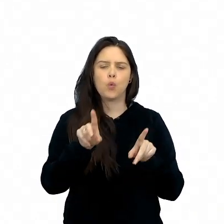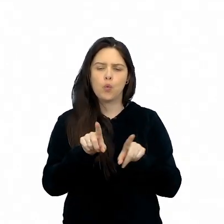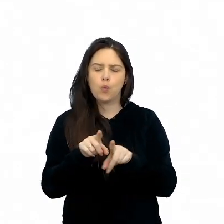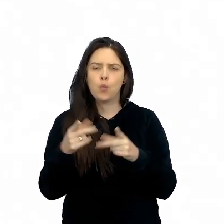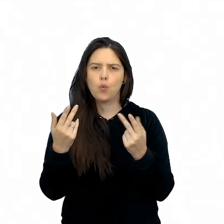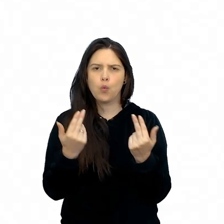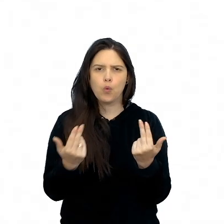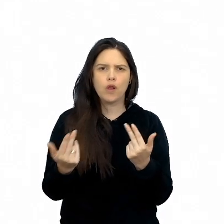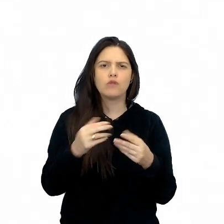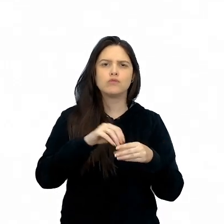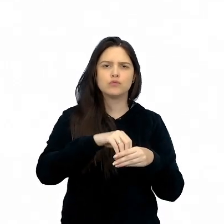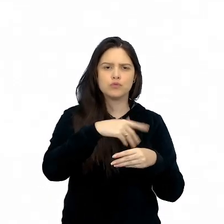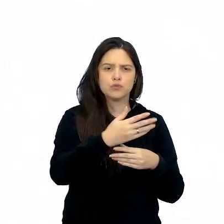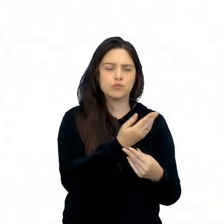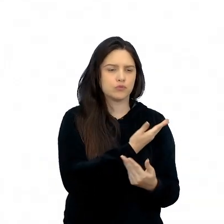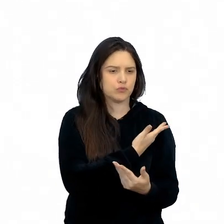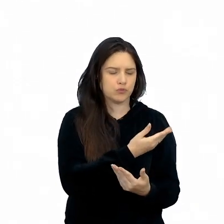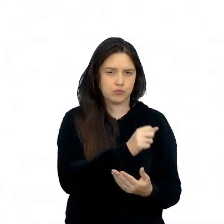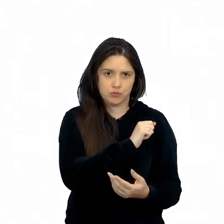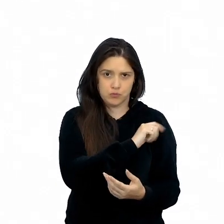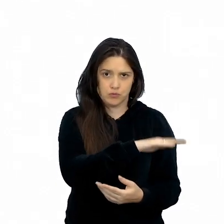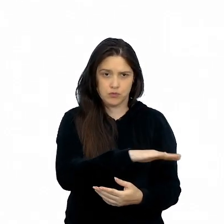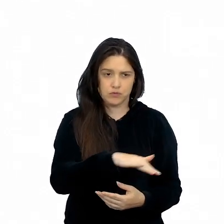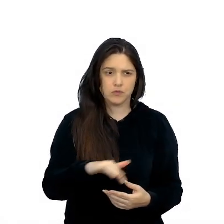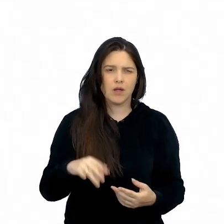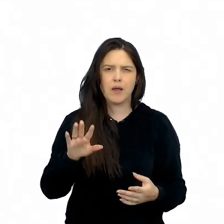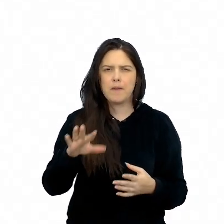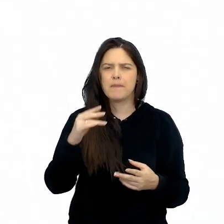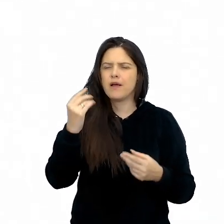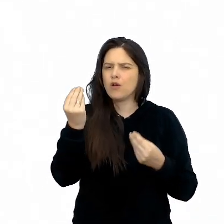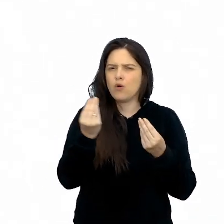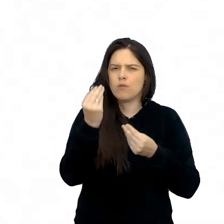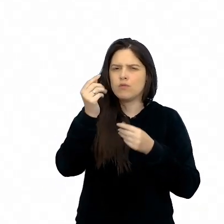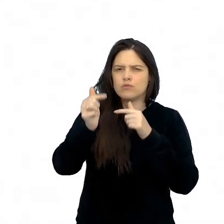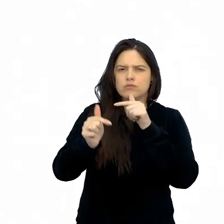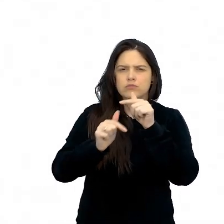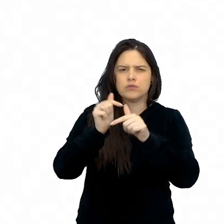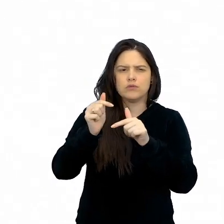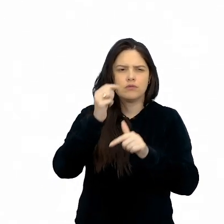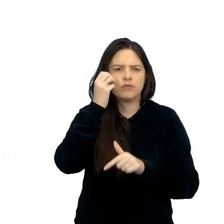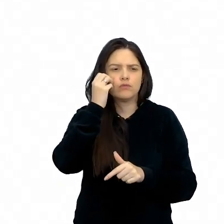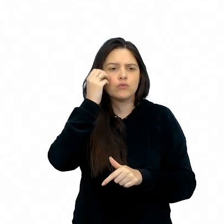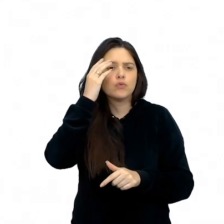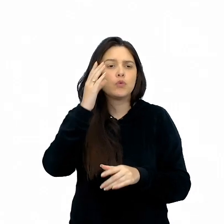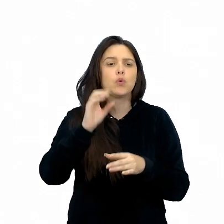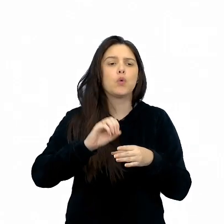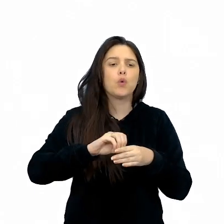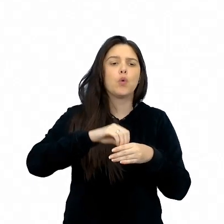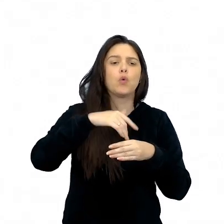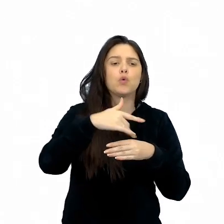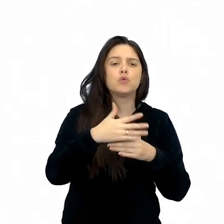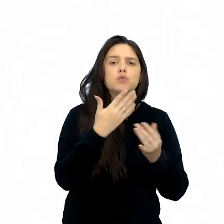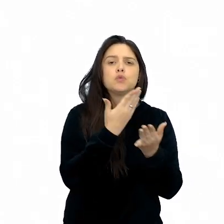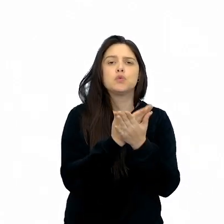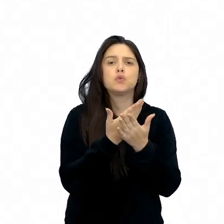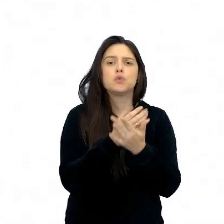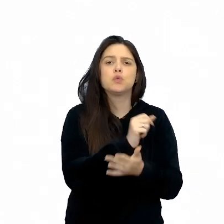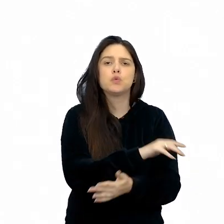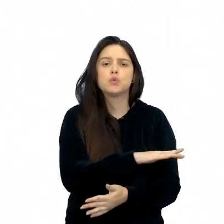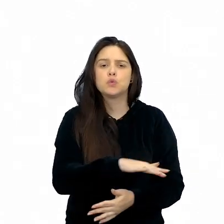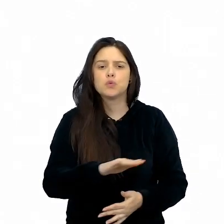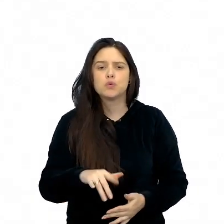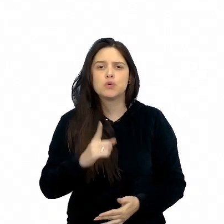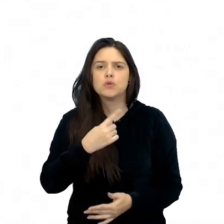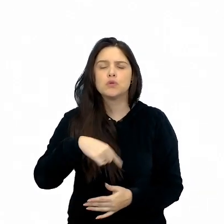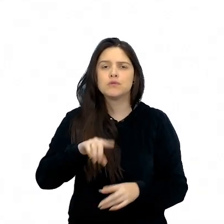e dos estudantes. Bom, então, para a gente poder trabalhar com esse conhecimento dos conteúdos dos estudantes, que é o nosso